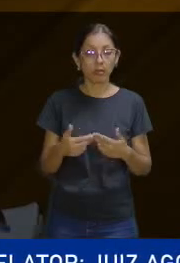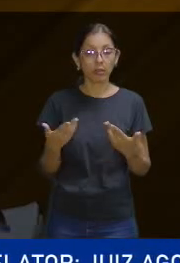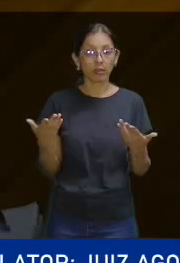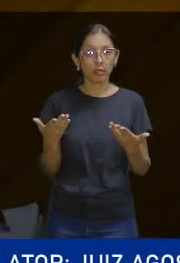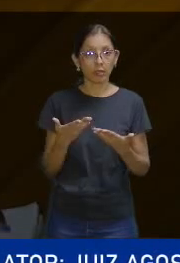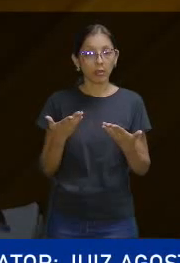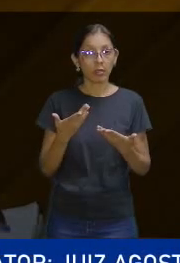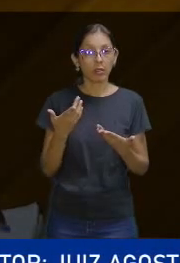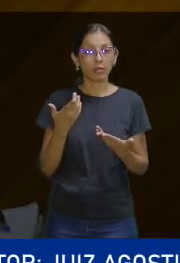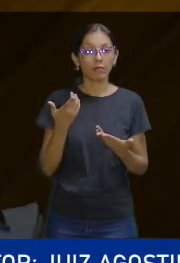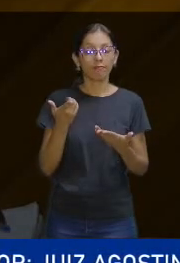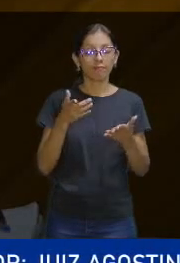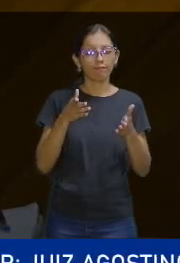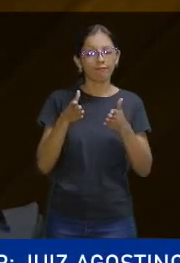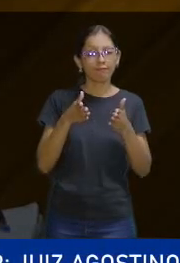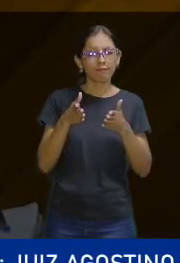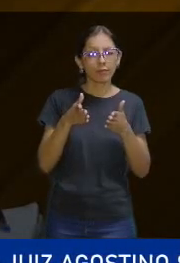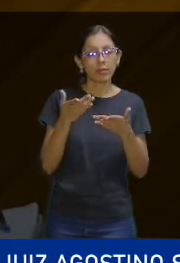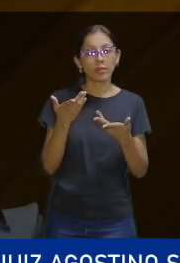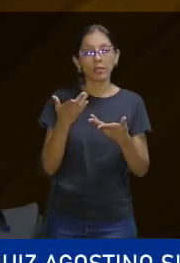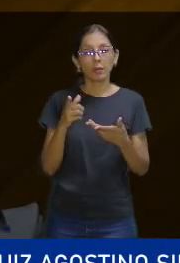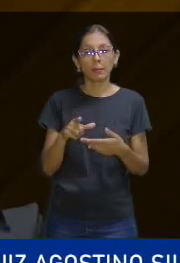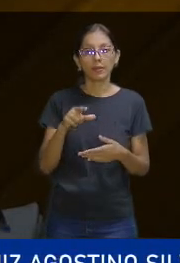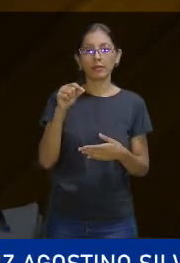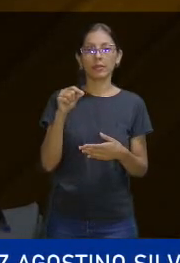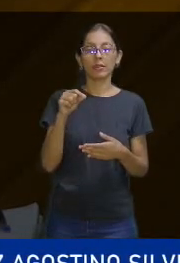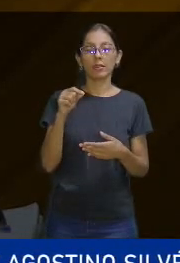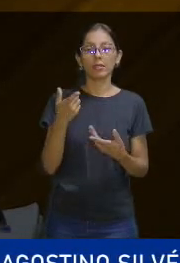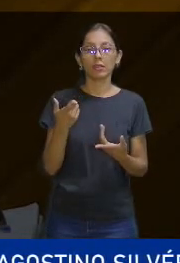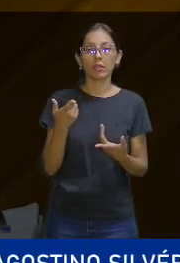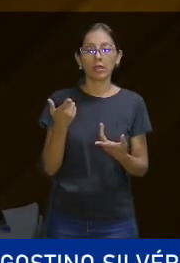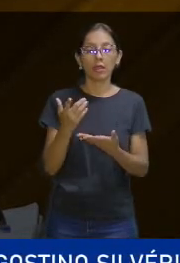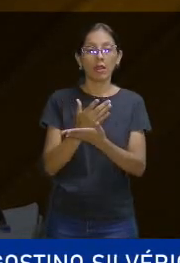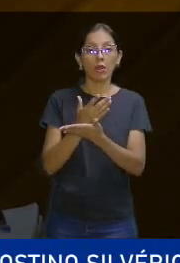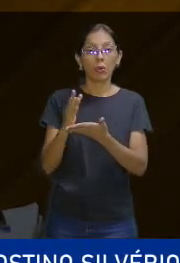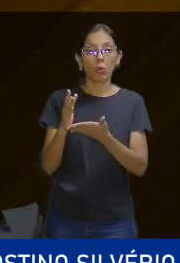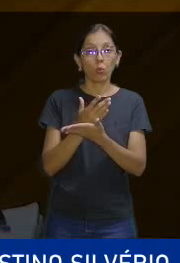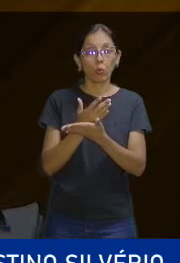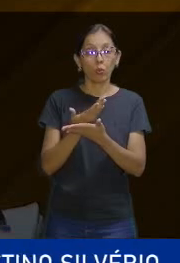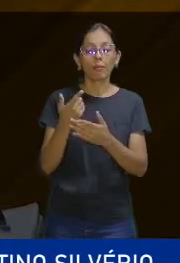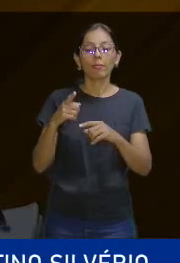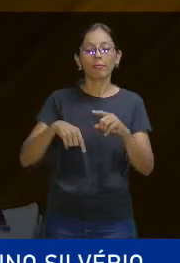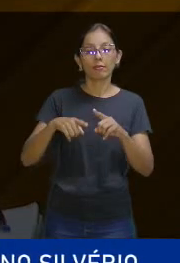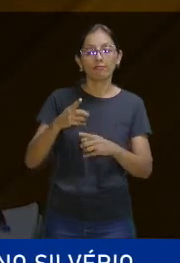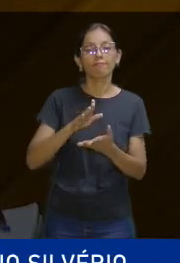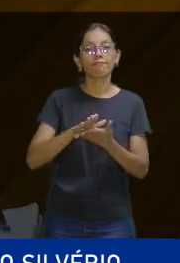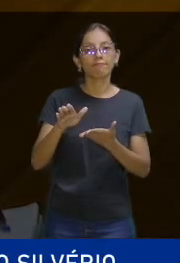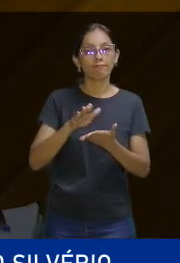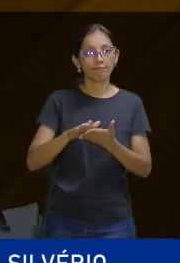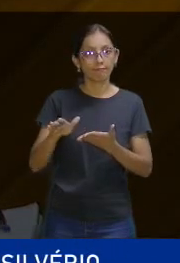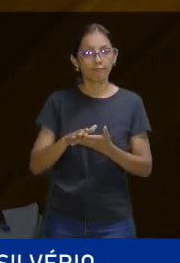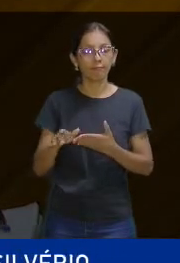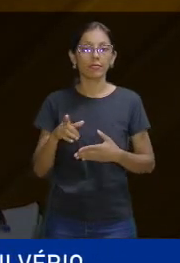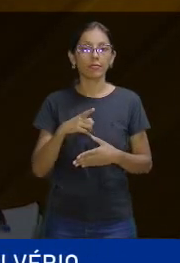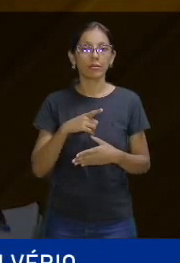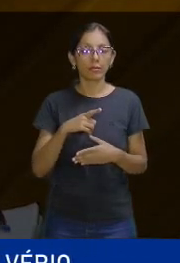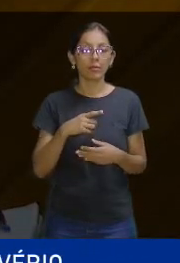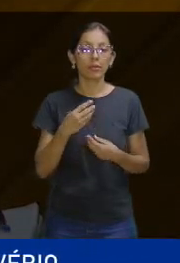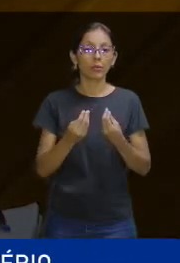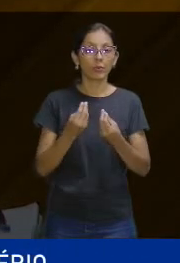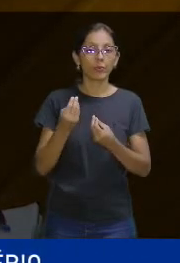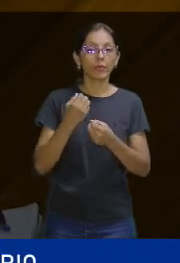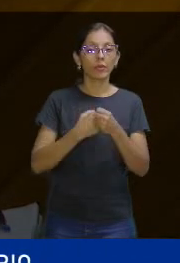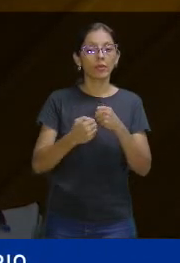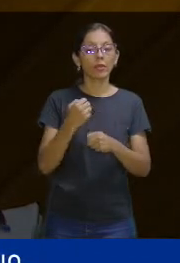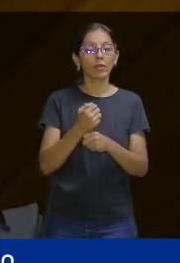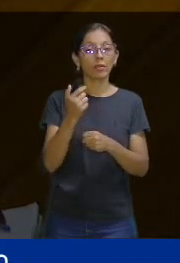memoriais com o breve destaque relacionado à despesa com material impresso. Nas eleições de 2022, excelências, nós